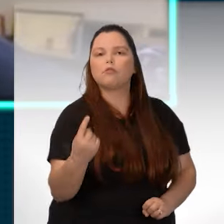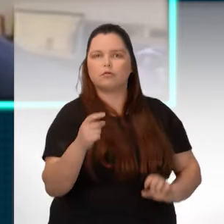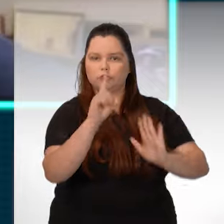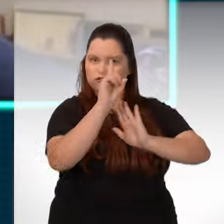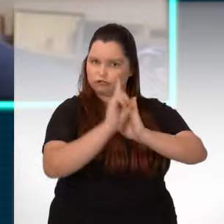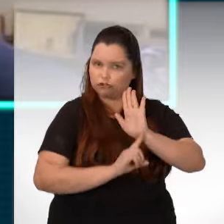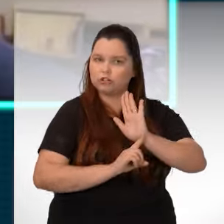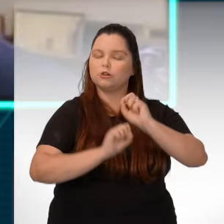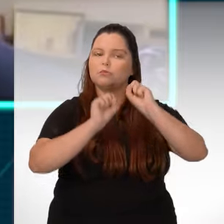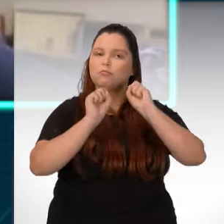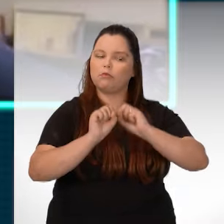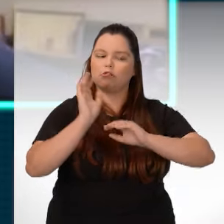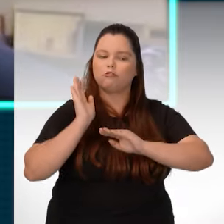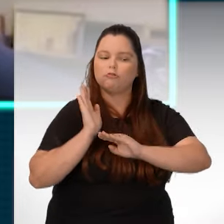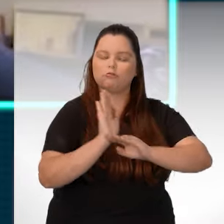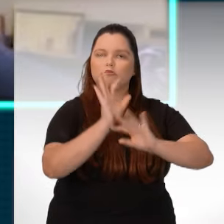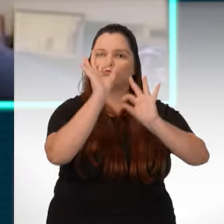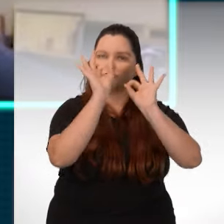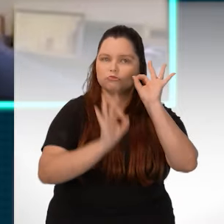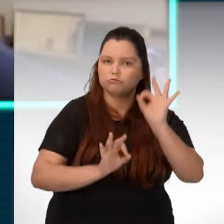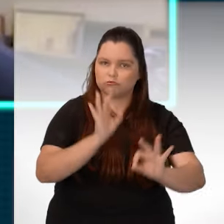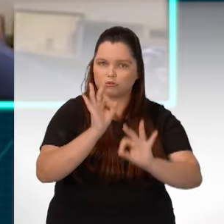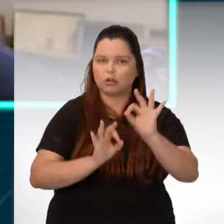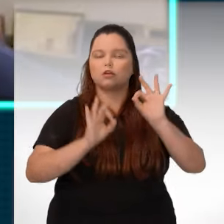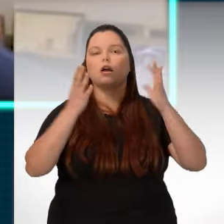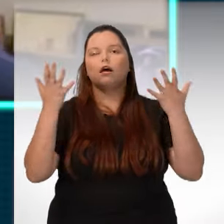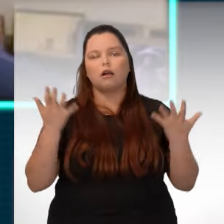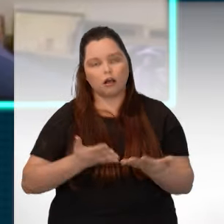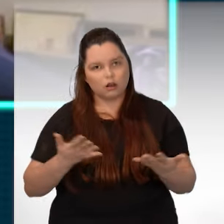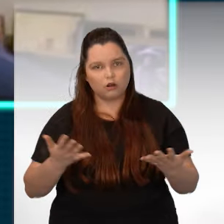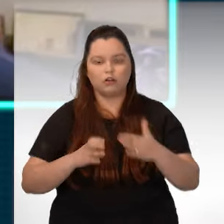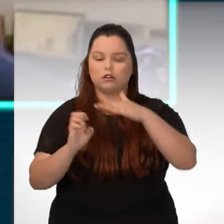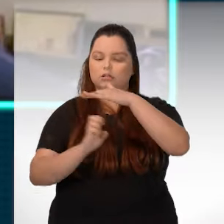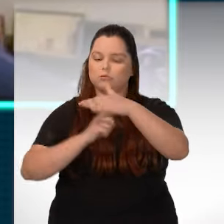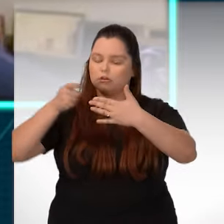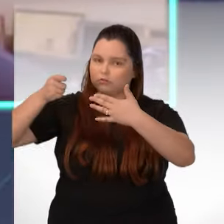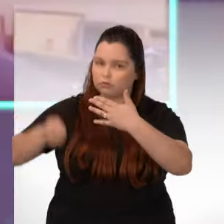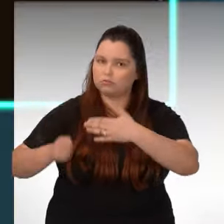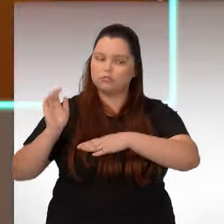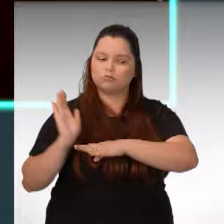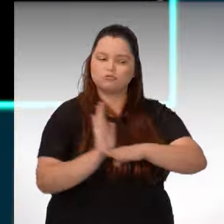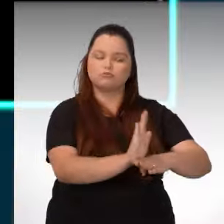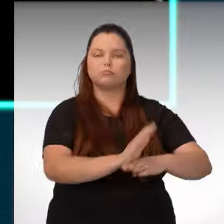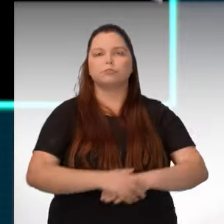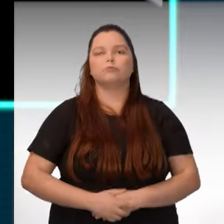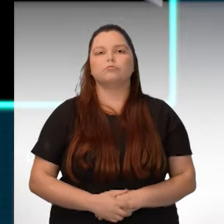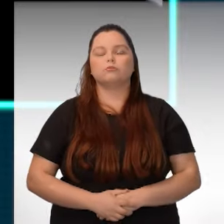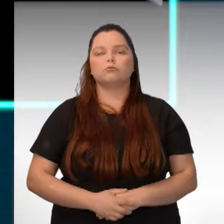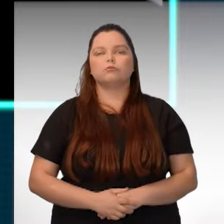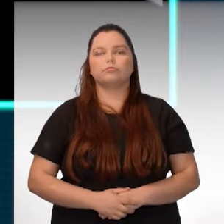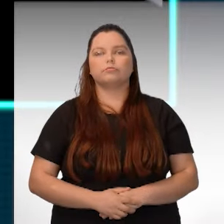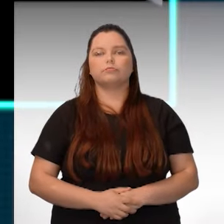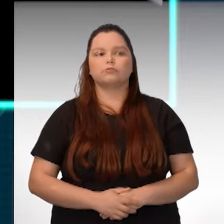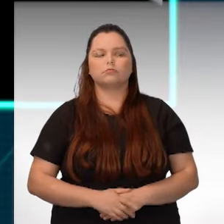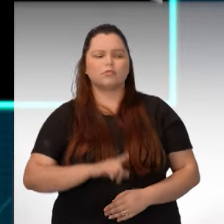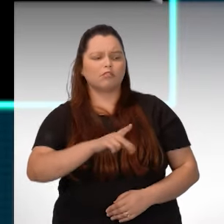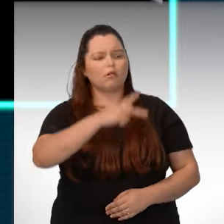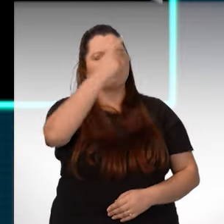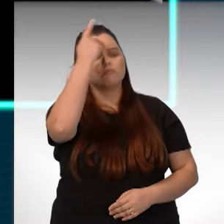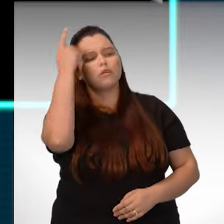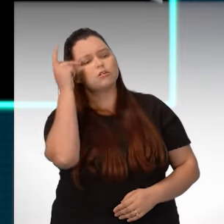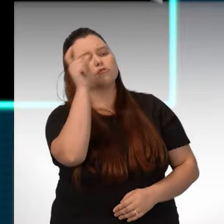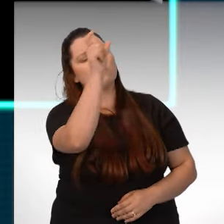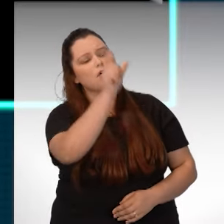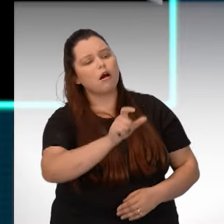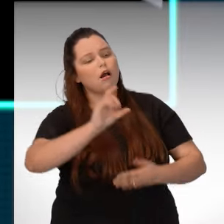também sejam, já desde já, julgados e as empresas condenadas à reparação. Quais são as pessoas que devem